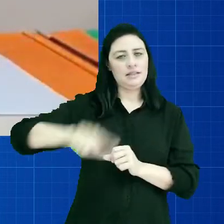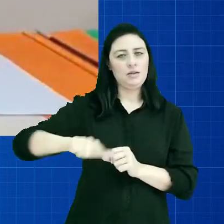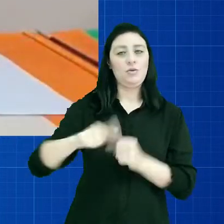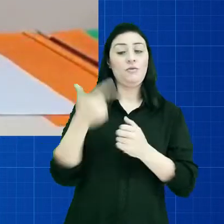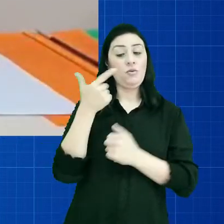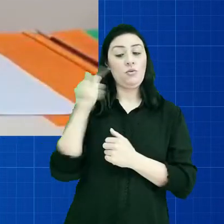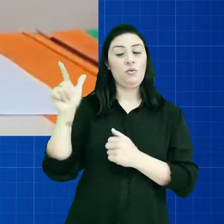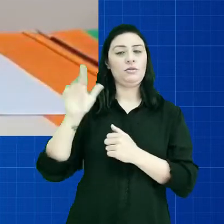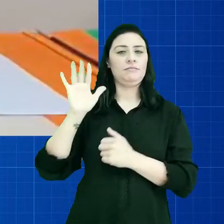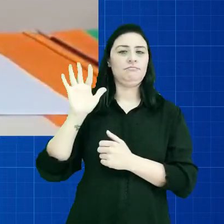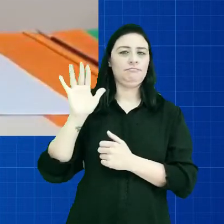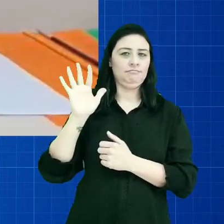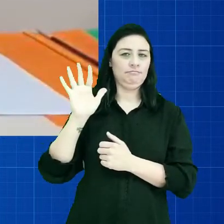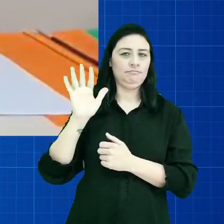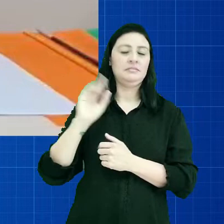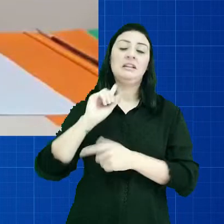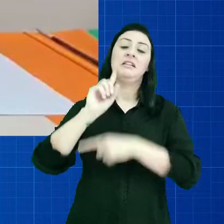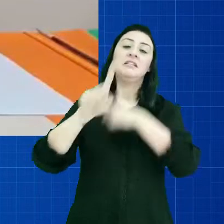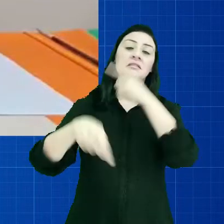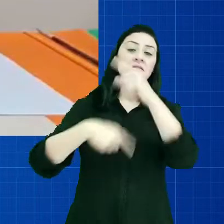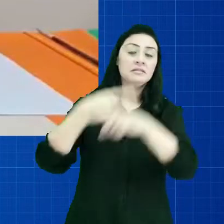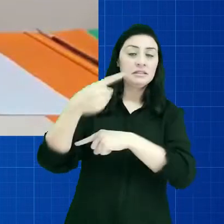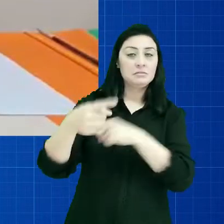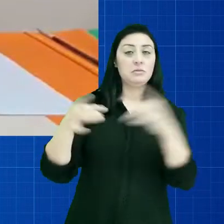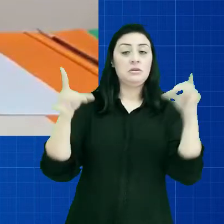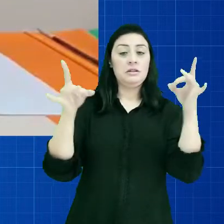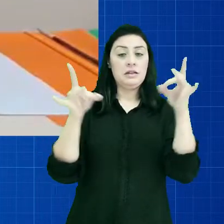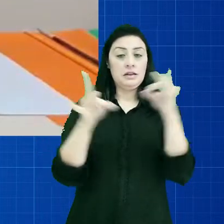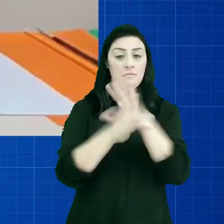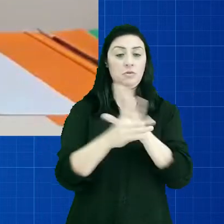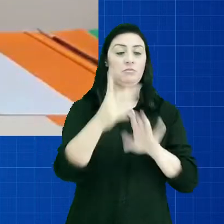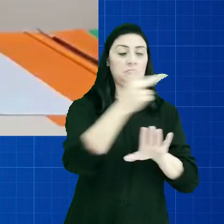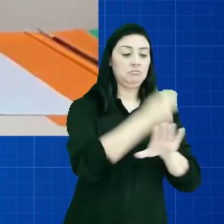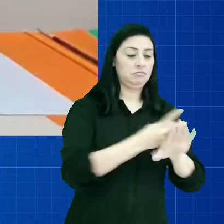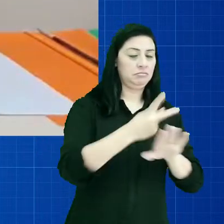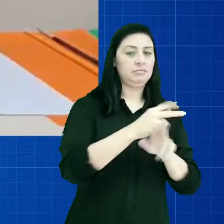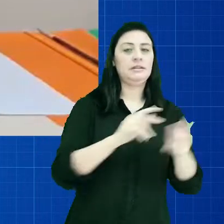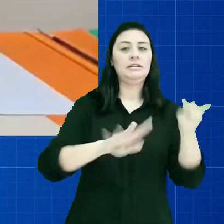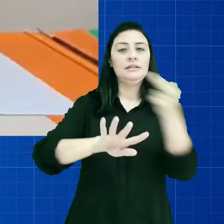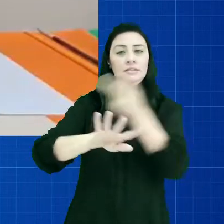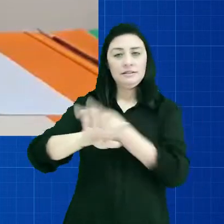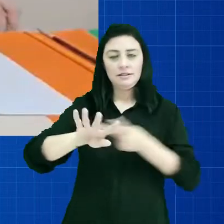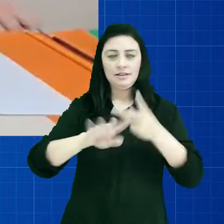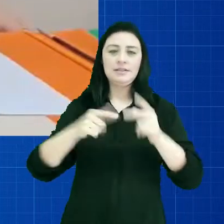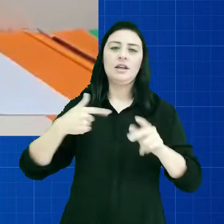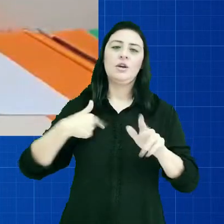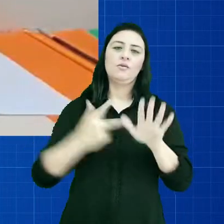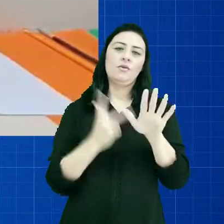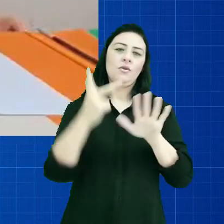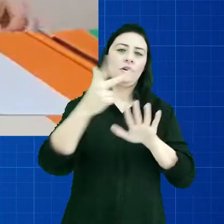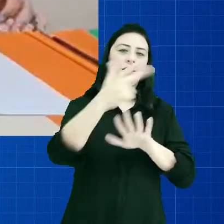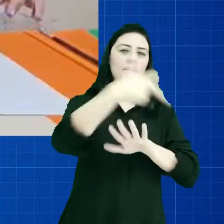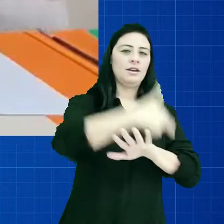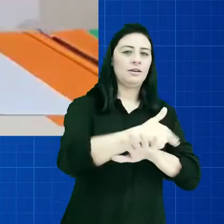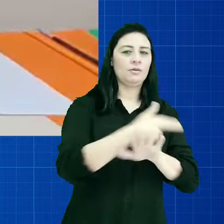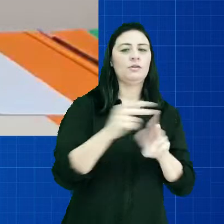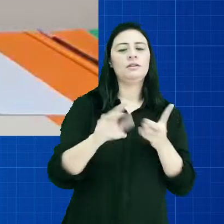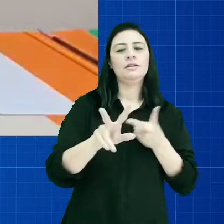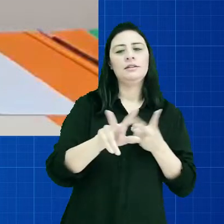contorno da minha outra mão e depois que eu fizer esses contornos,